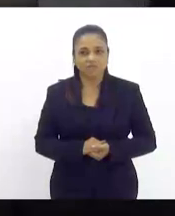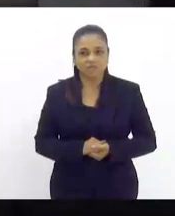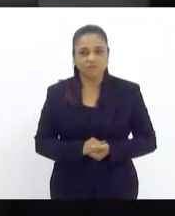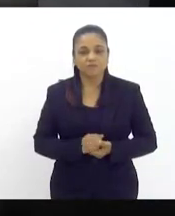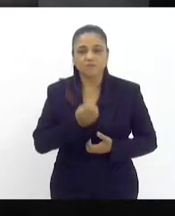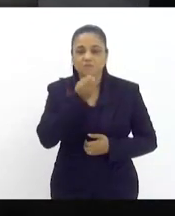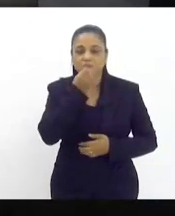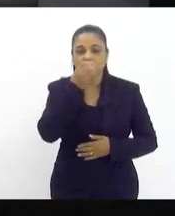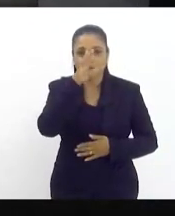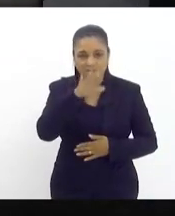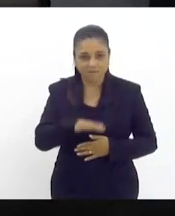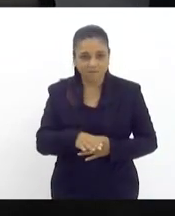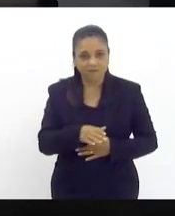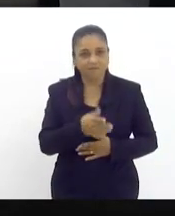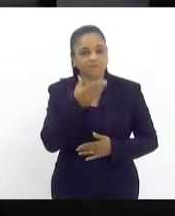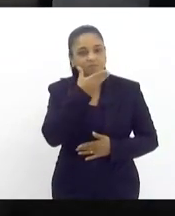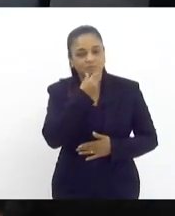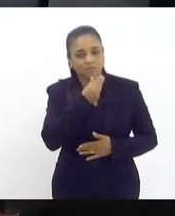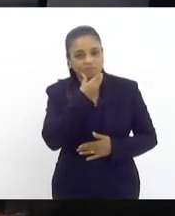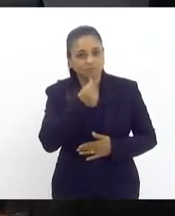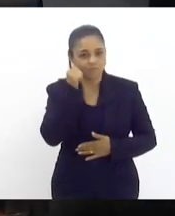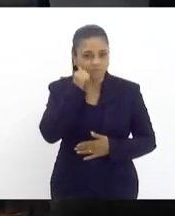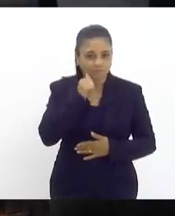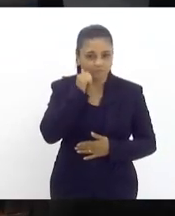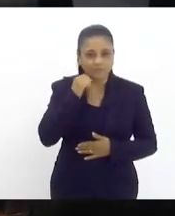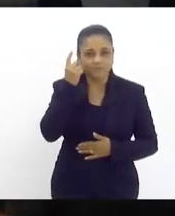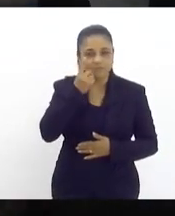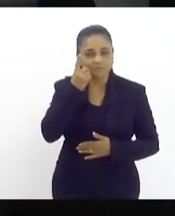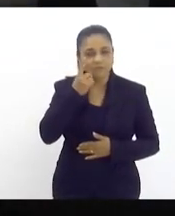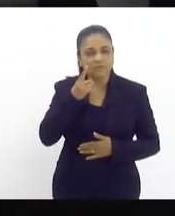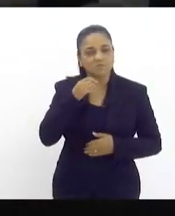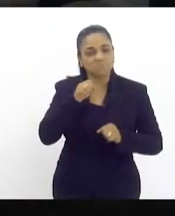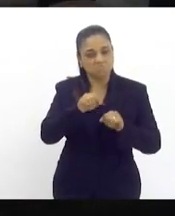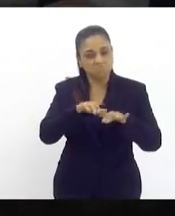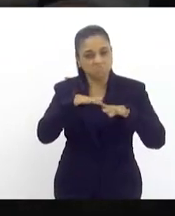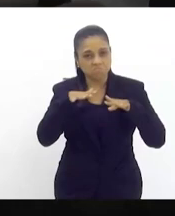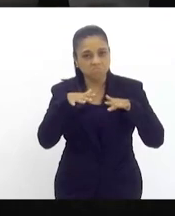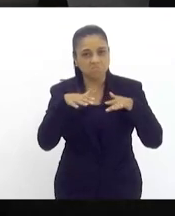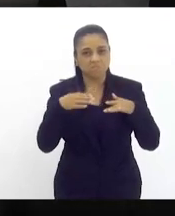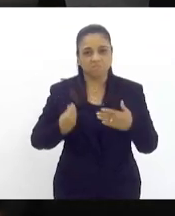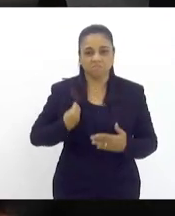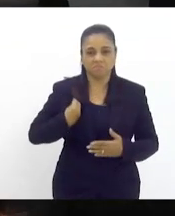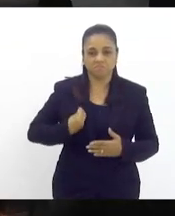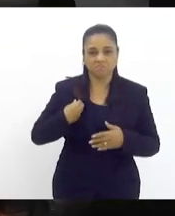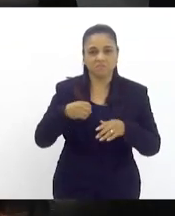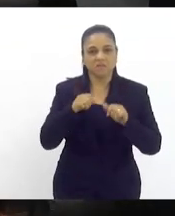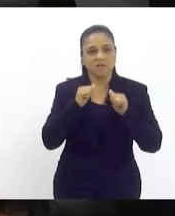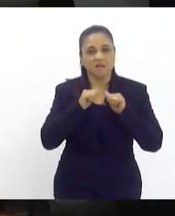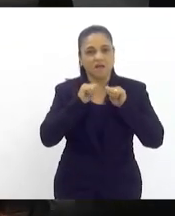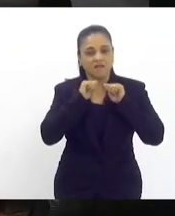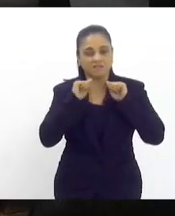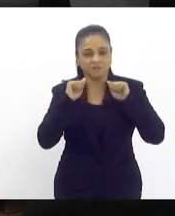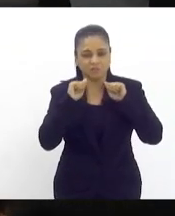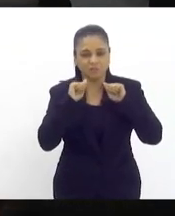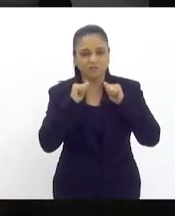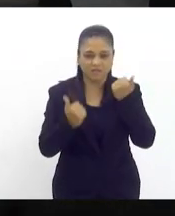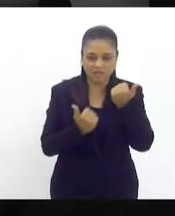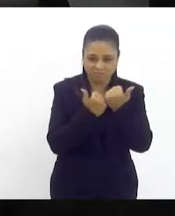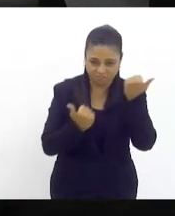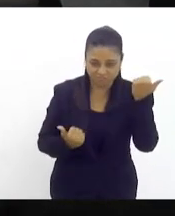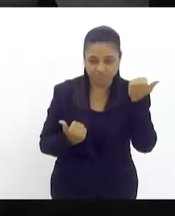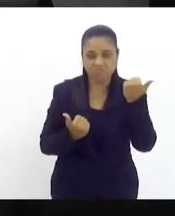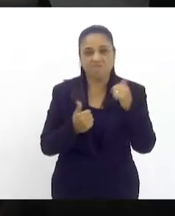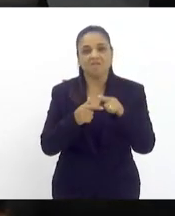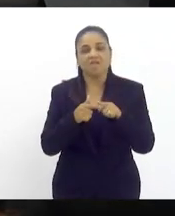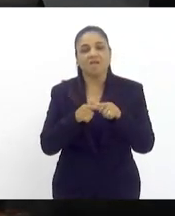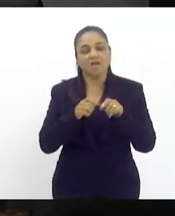Boa tarde senhoras e senhores de Deputados público presente servidores assessores sejam todos bem-vindos está